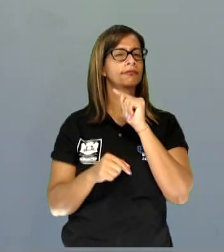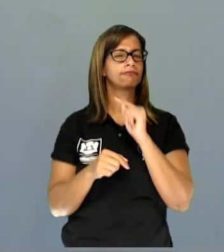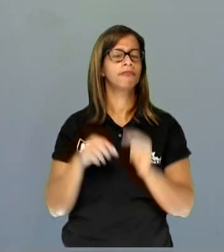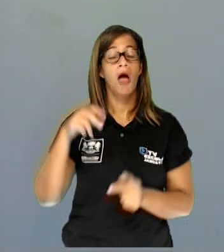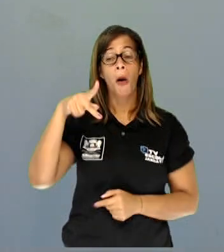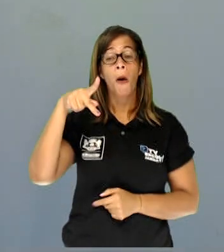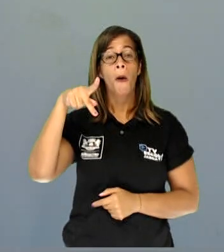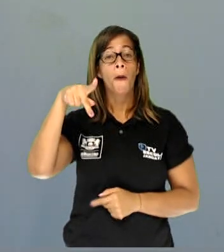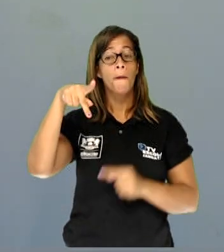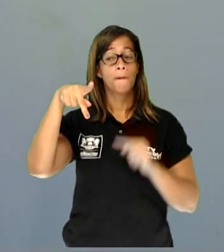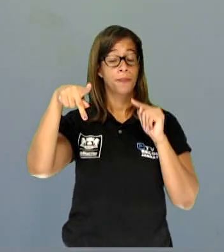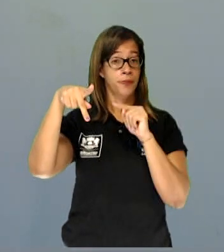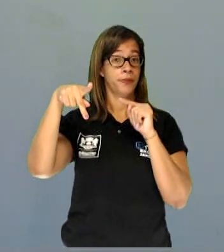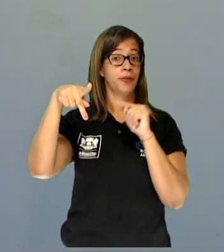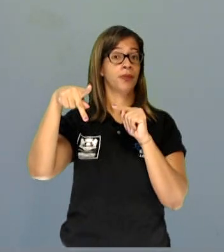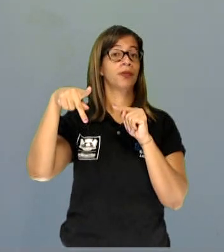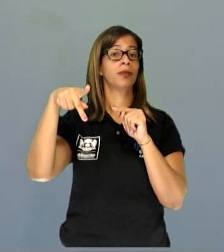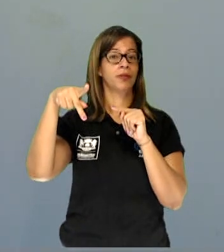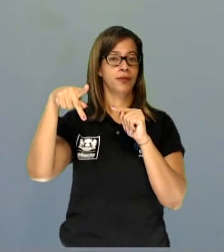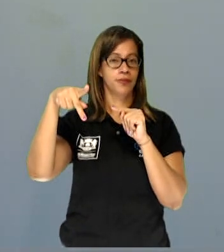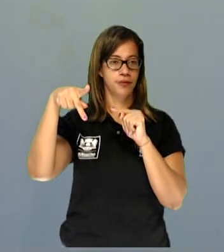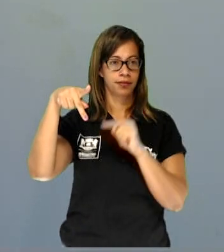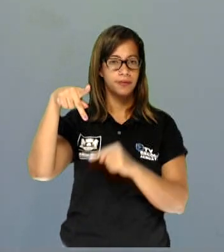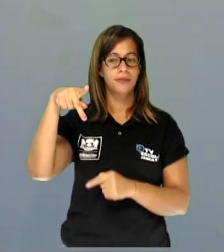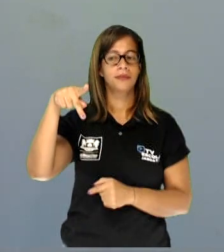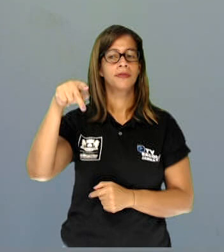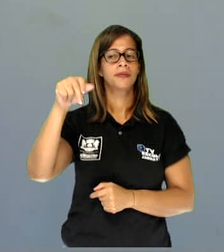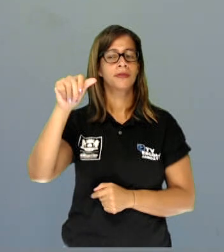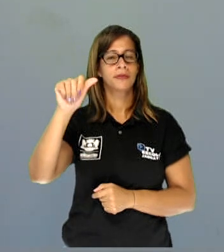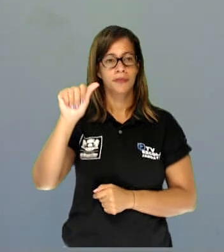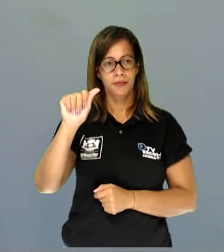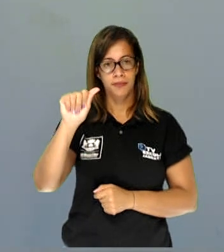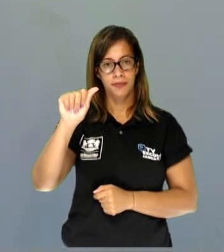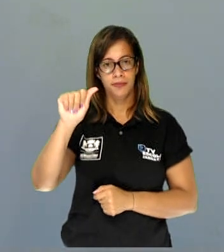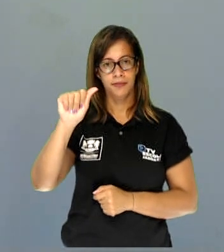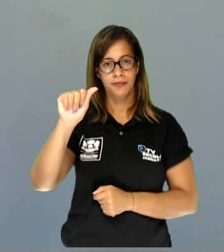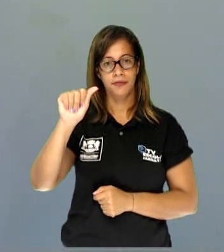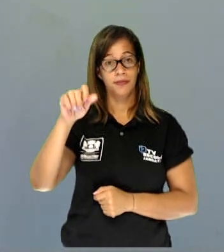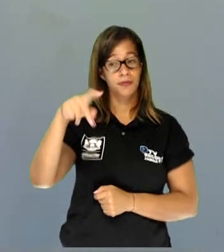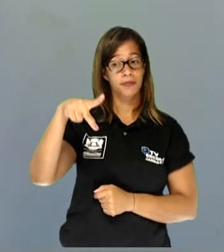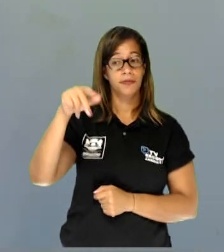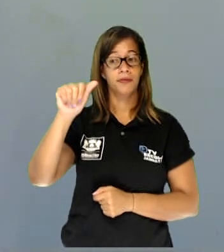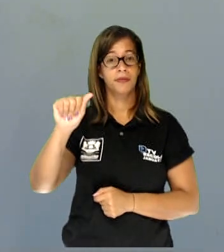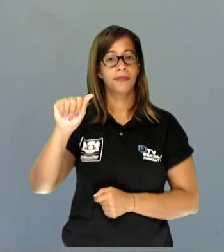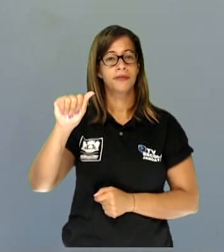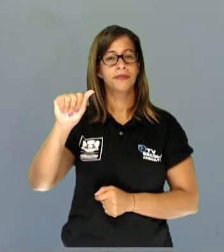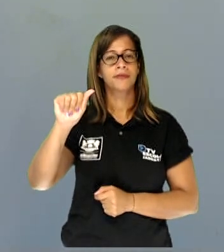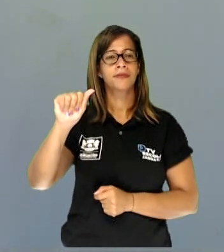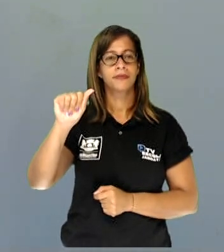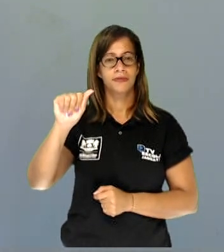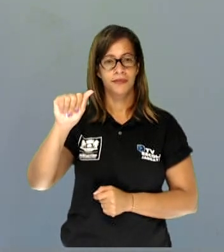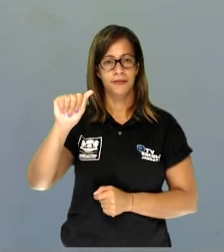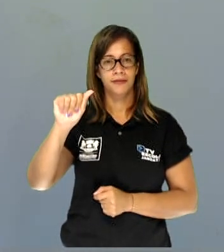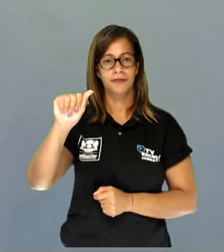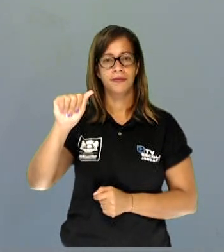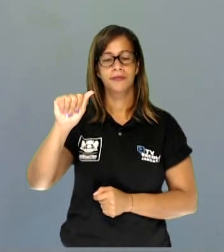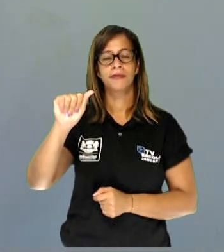Muito bem. O P. A, pá. Panela, palito. Começa